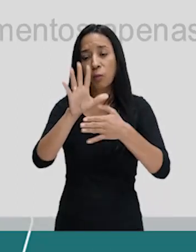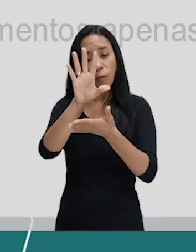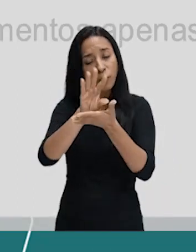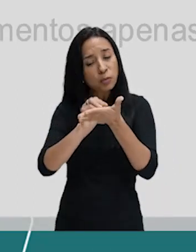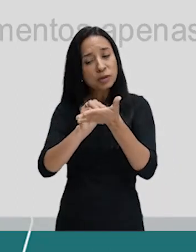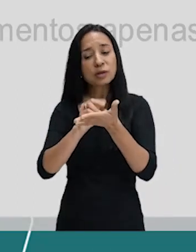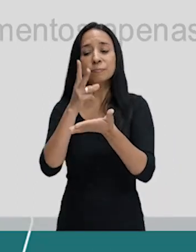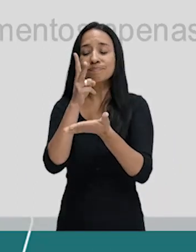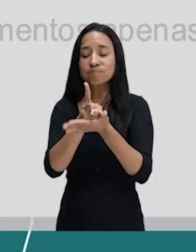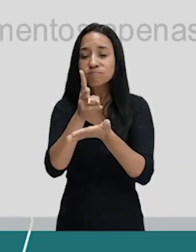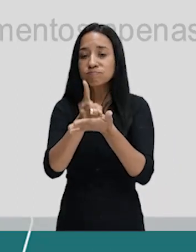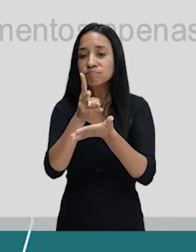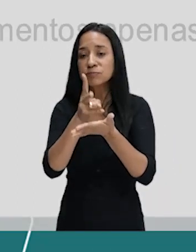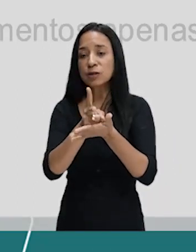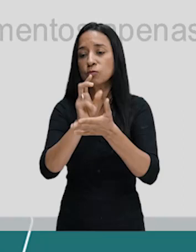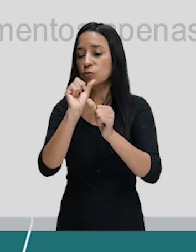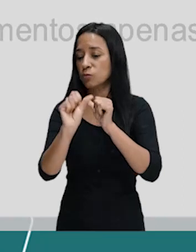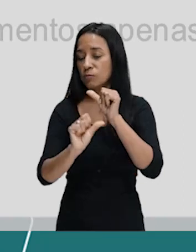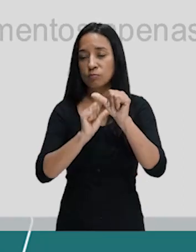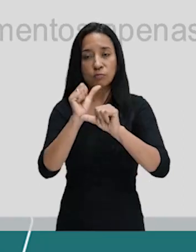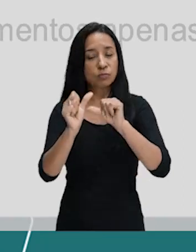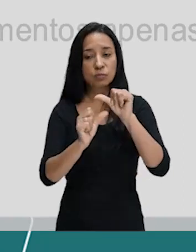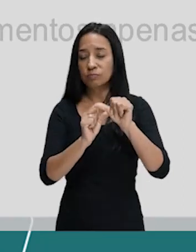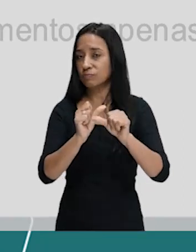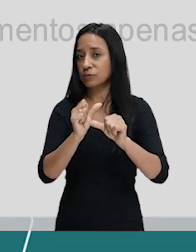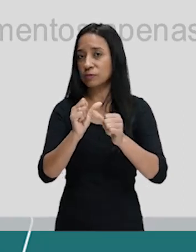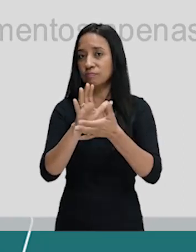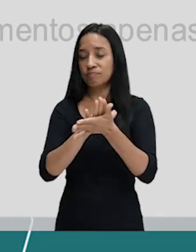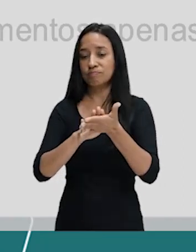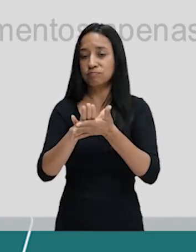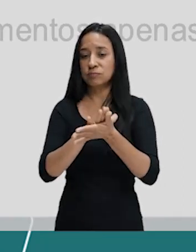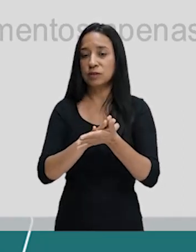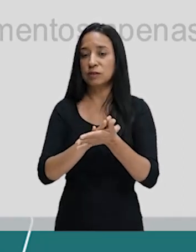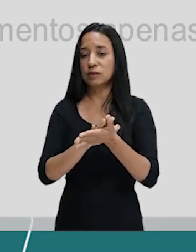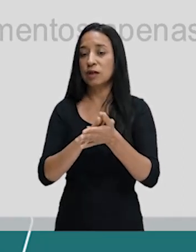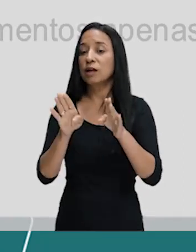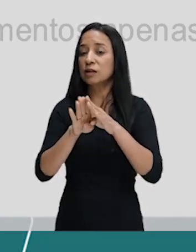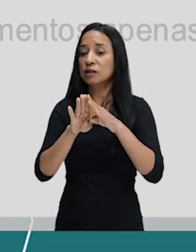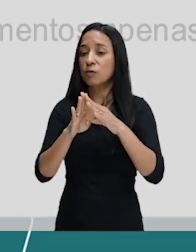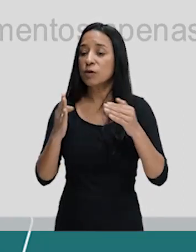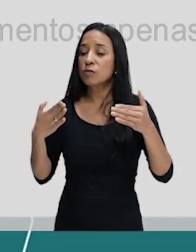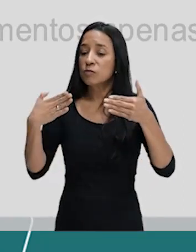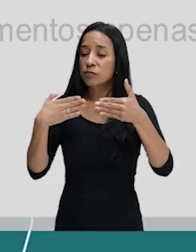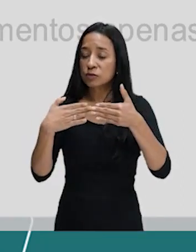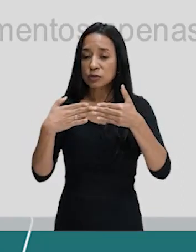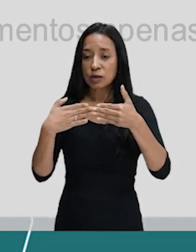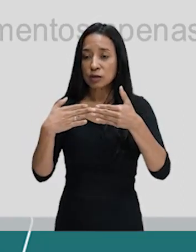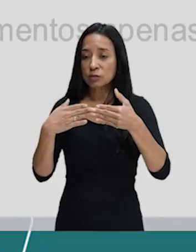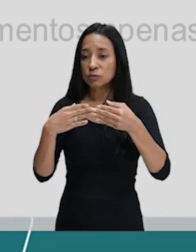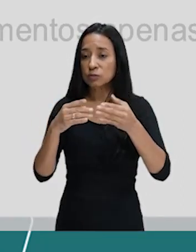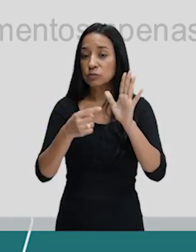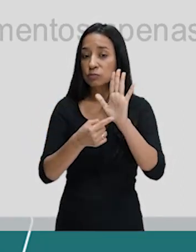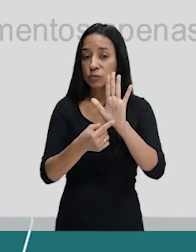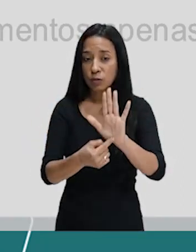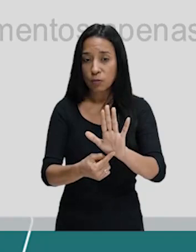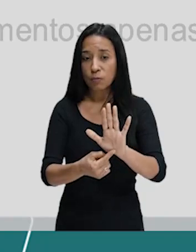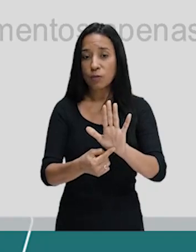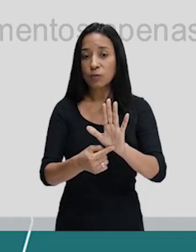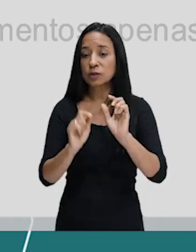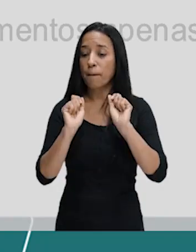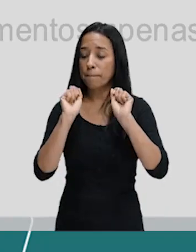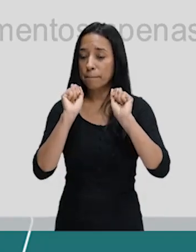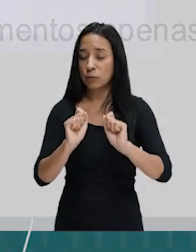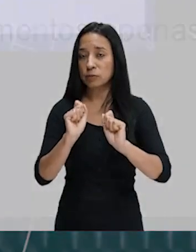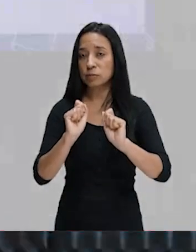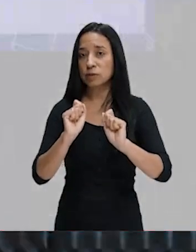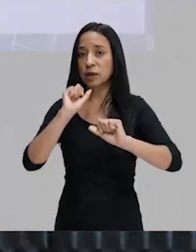vai continuar sendo, não vai mudar. E também muito fechado, que não oferece ao indivíduo a